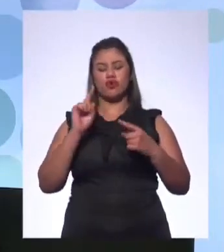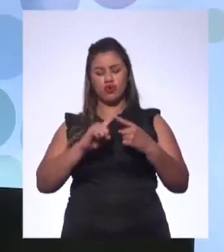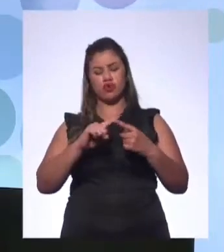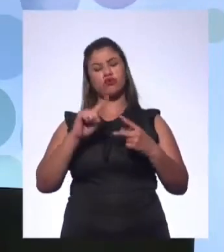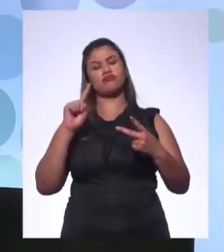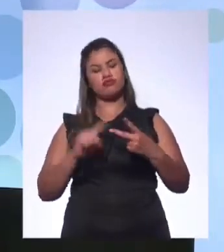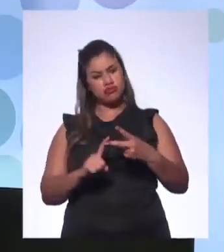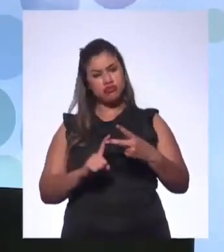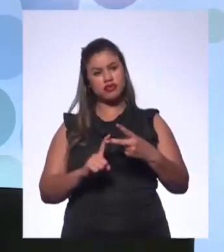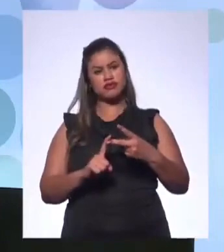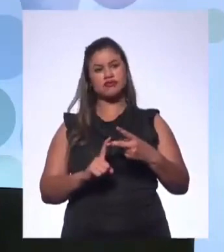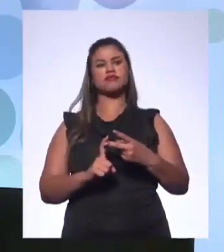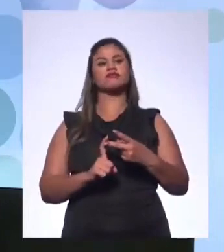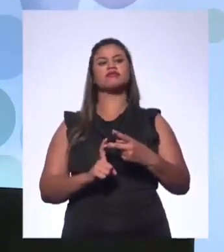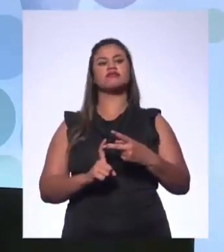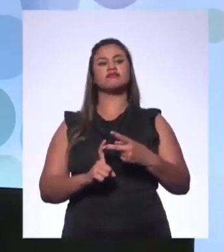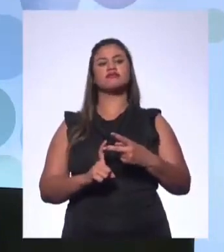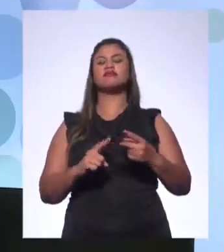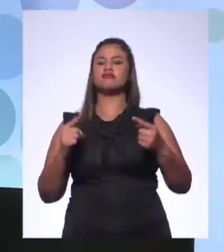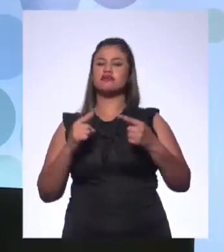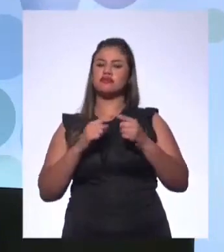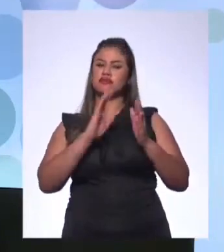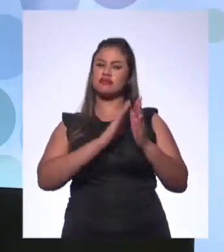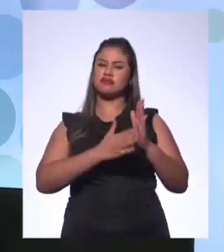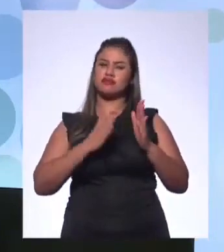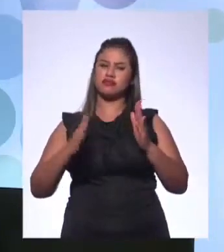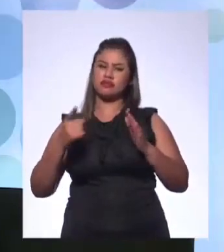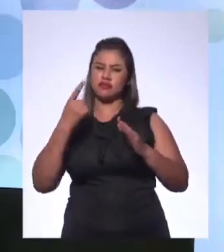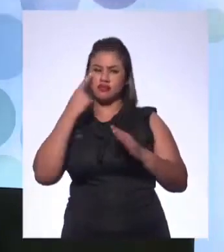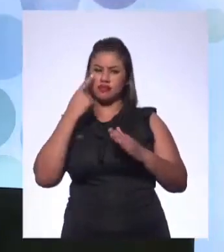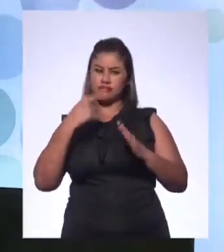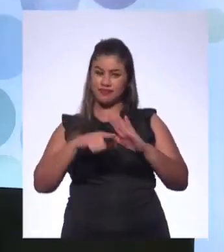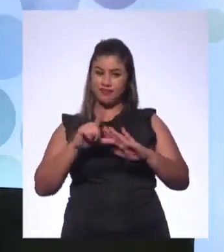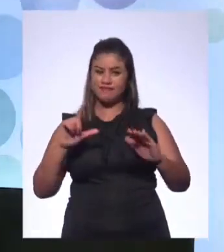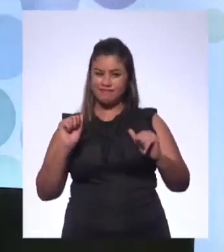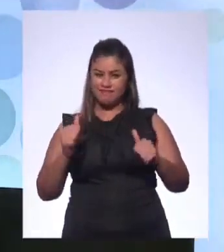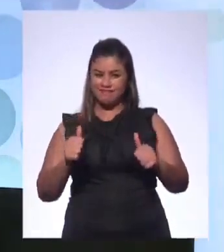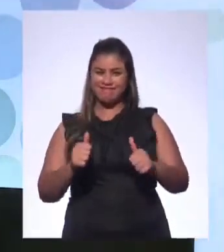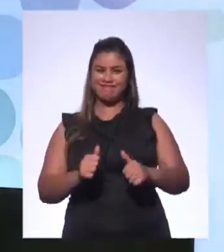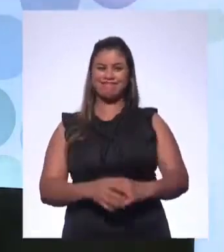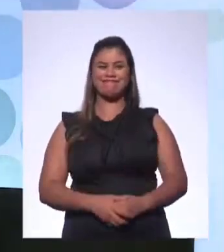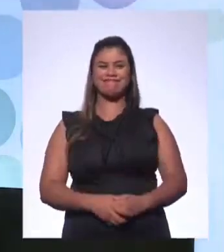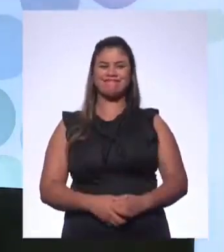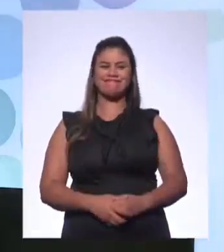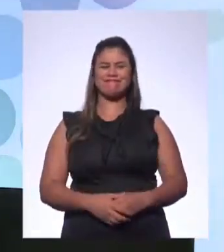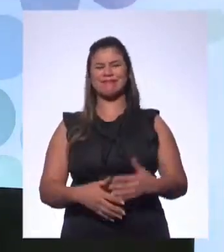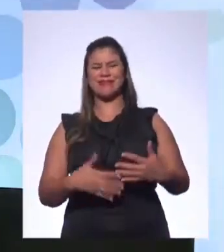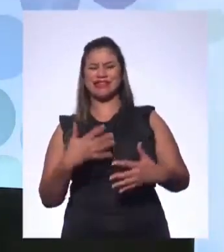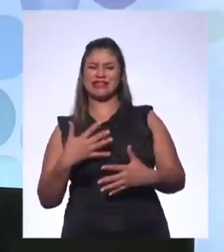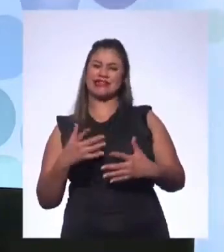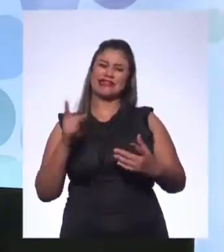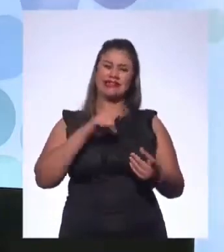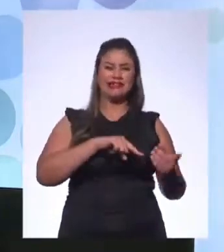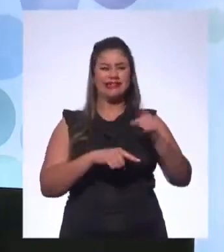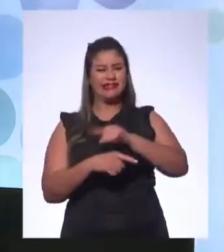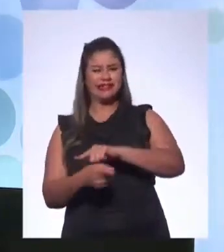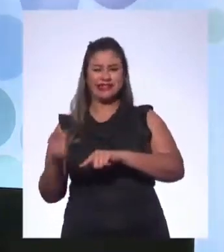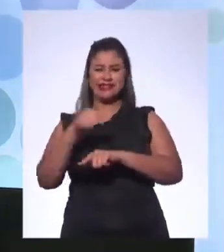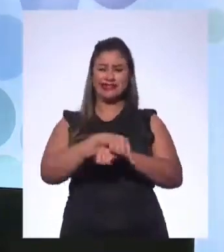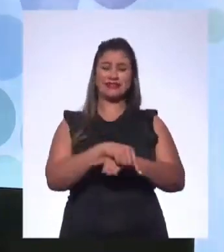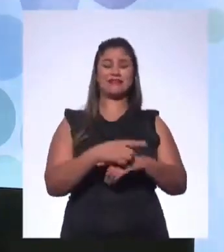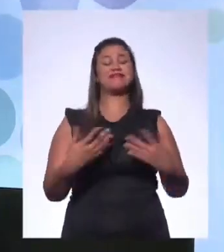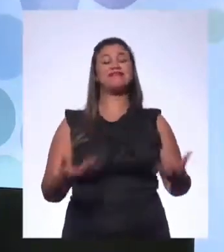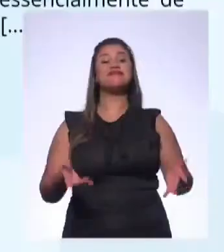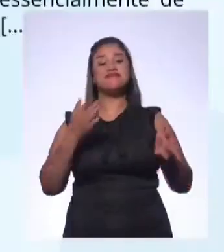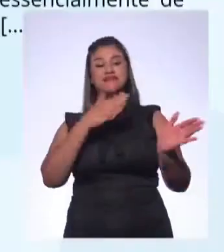e nisso. Aí eu uso aquela organização que vocês viram antes, beleza? Fiz de trás para frente para trás. Vamos terminar de ler esse